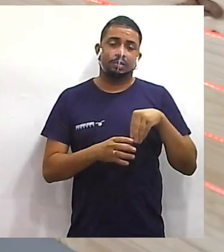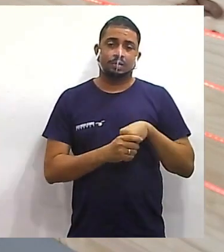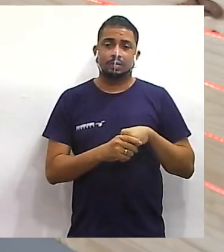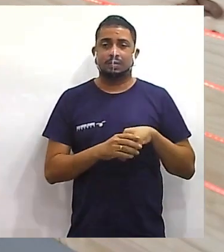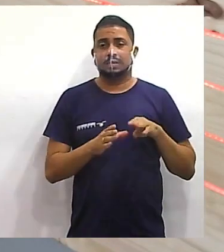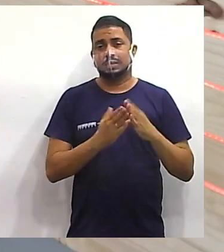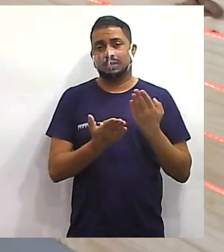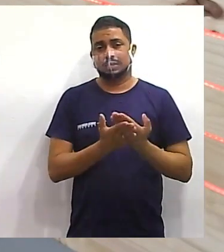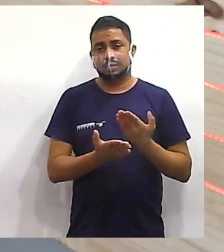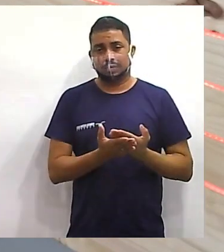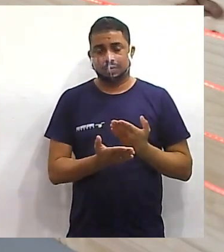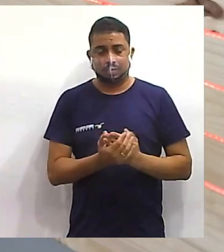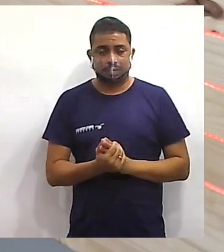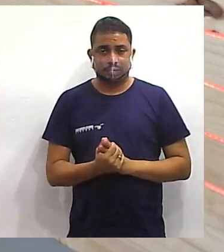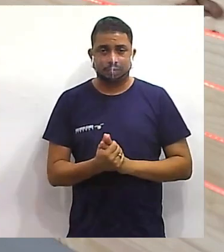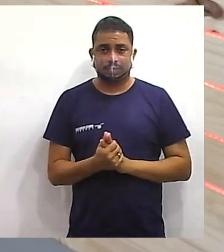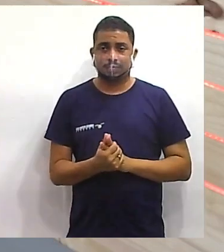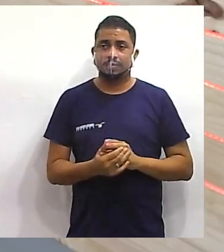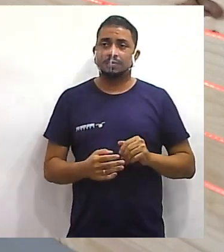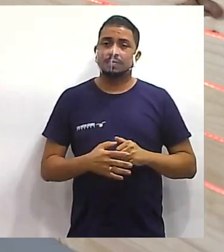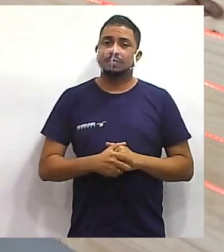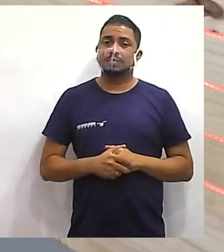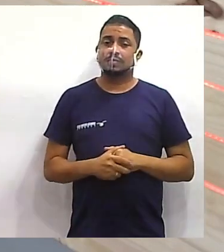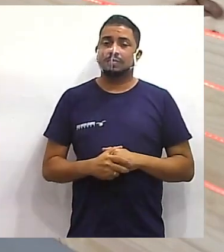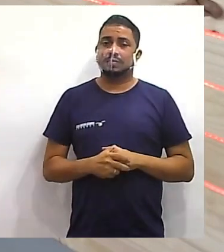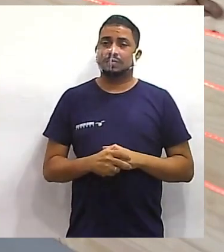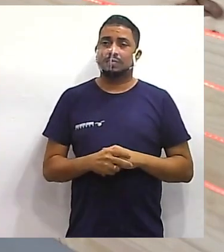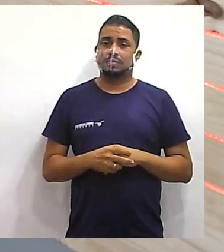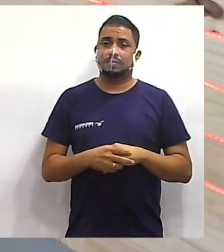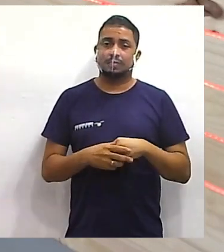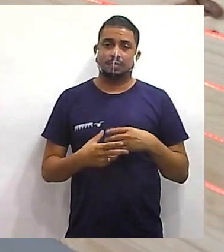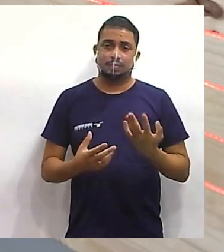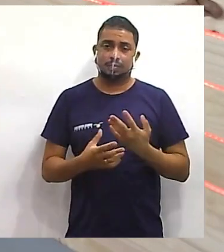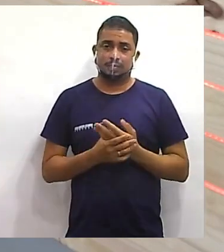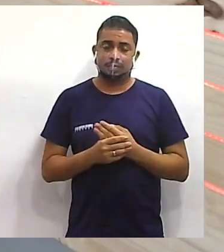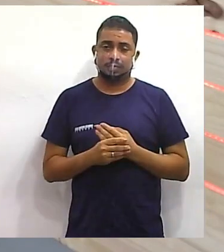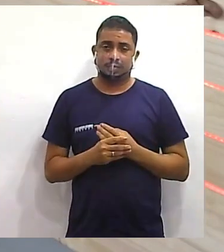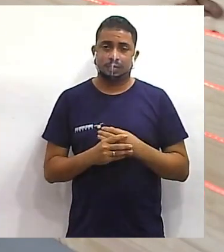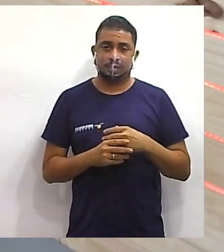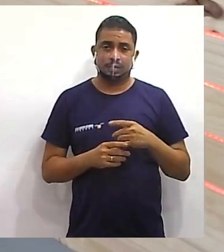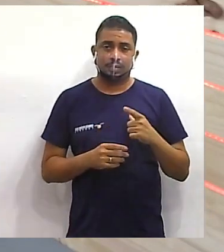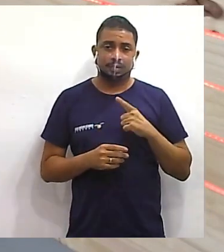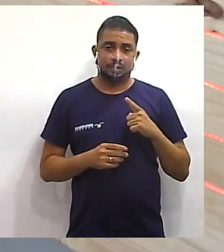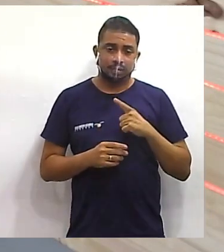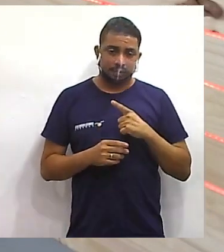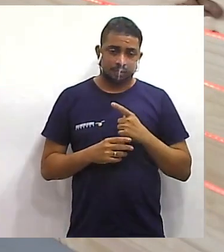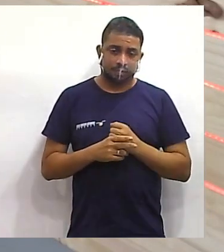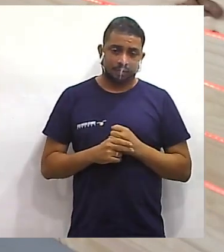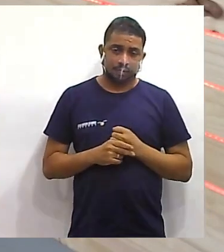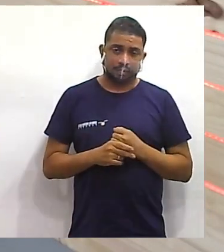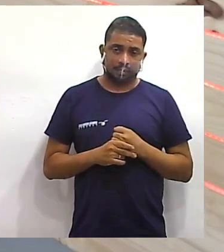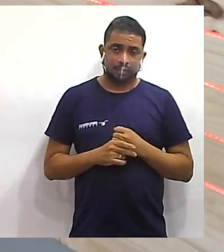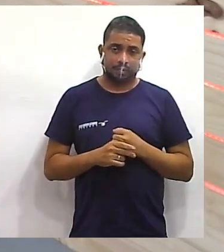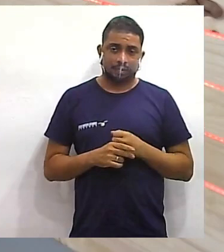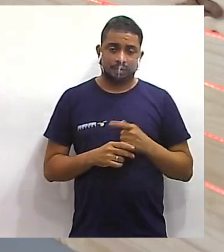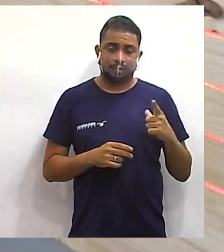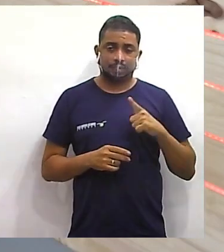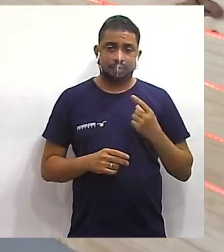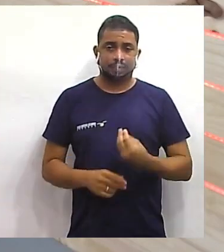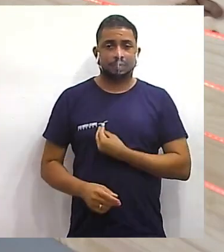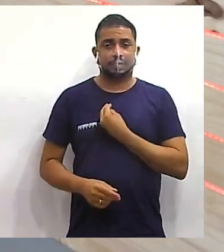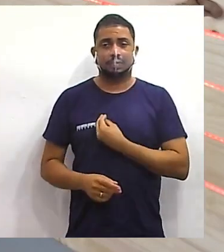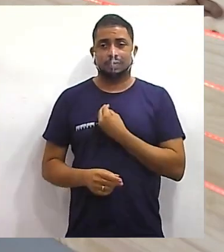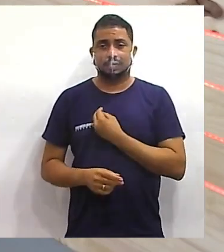desses espaços de participação. Né? Que embora, então, não seja um órgão, vamos dizer, que frequentemente a